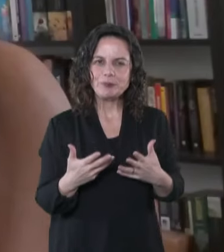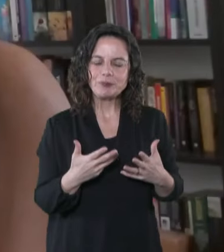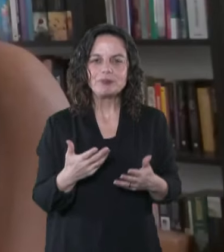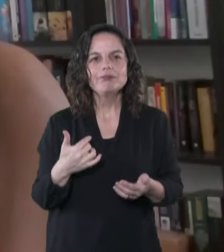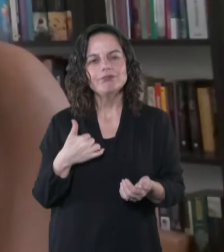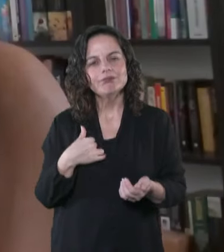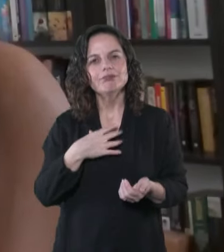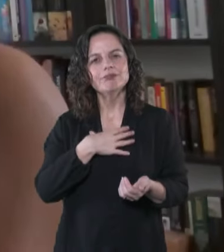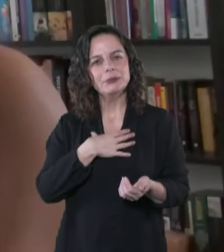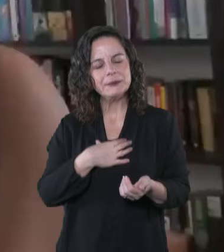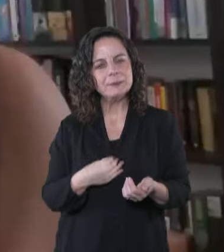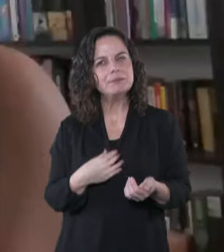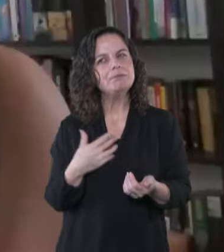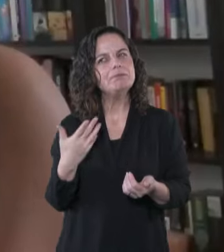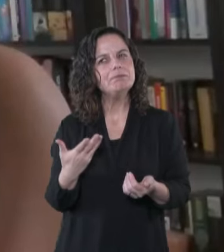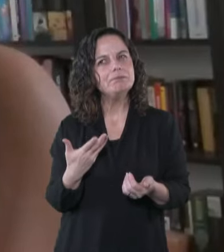eu acho que